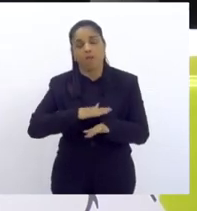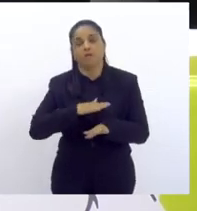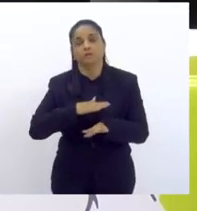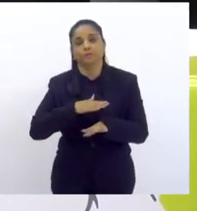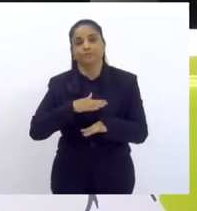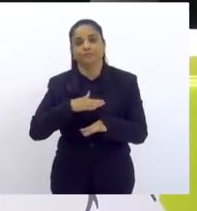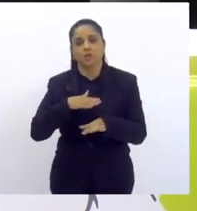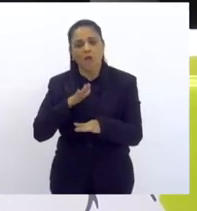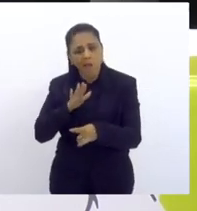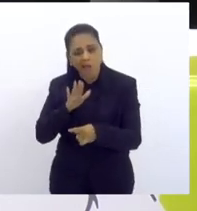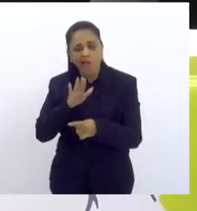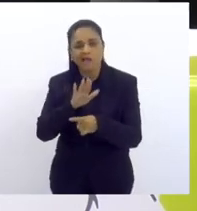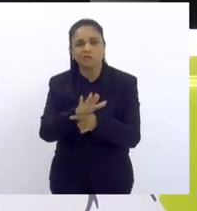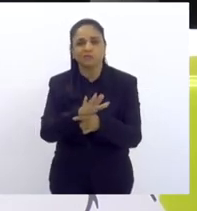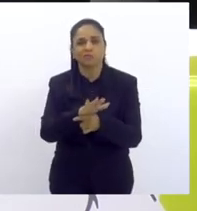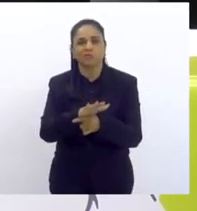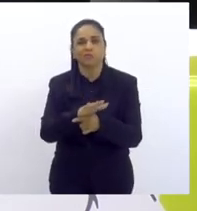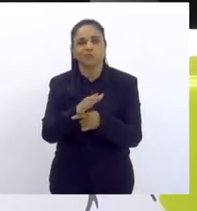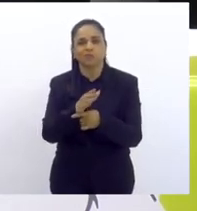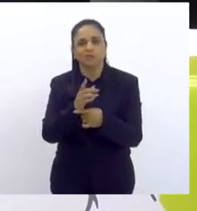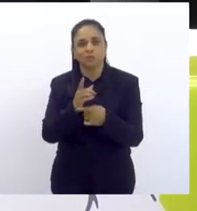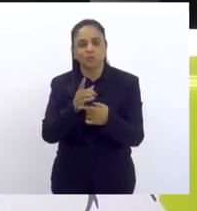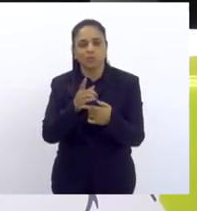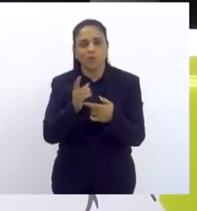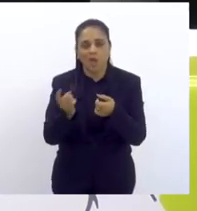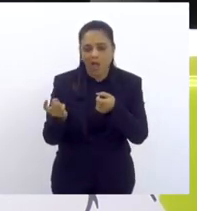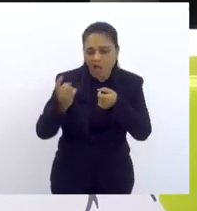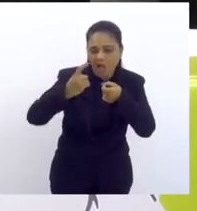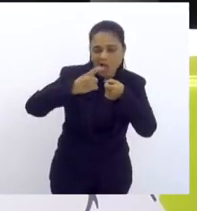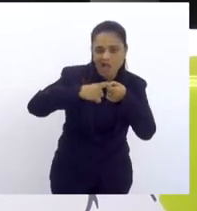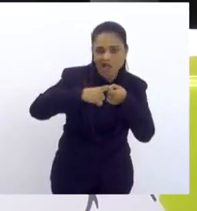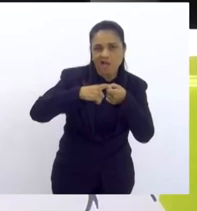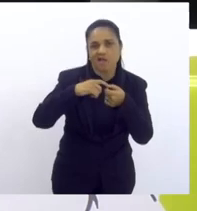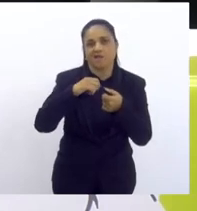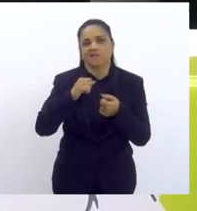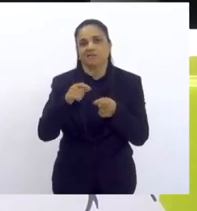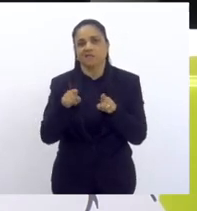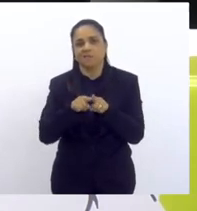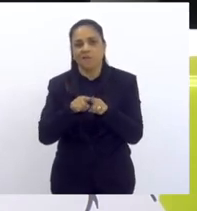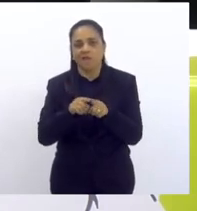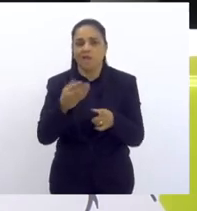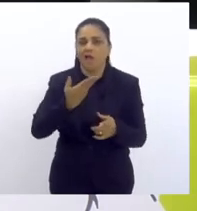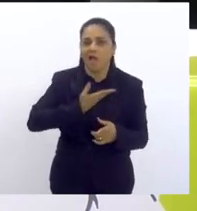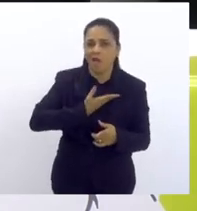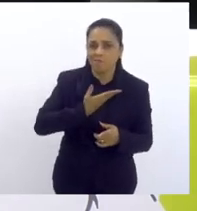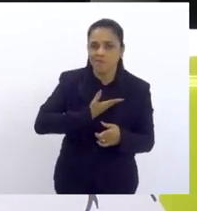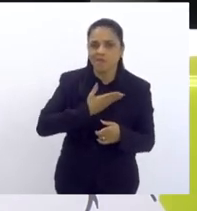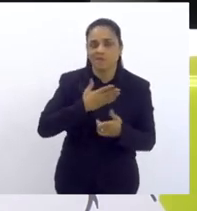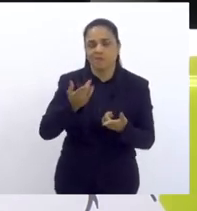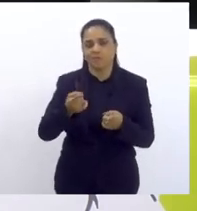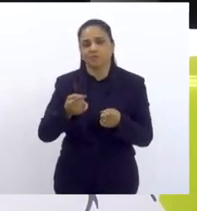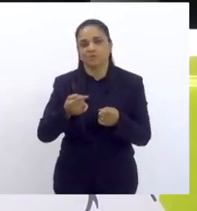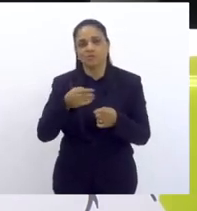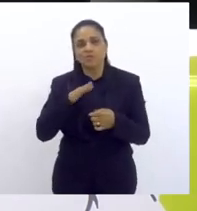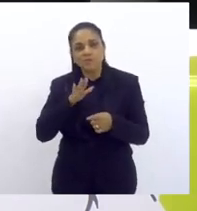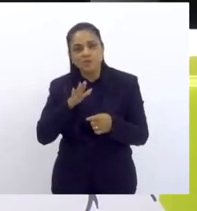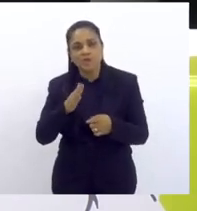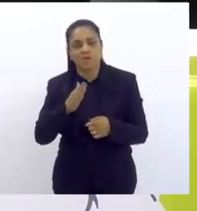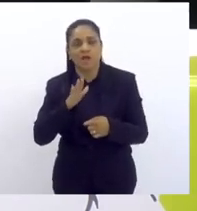percorreram o quadro de associado de amigos de fãs da suipa